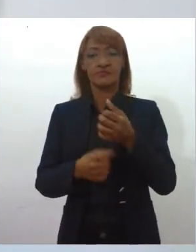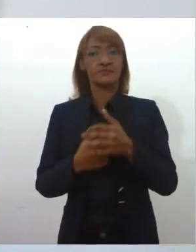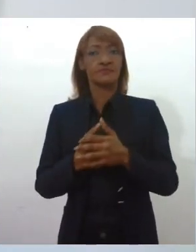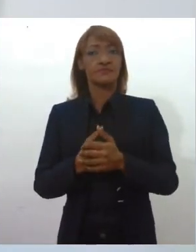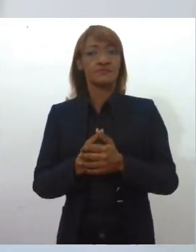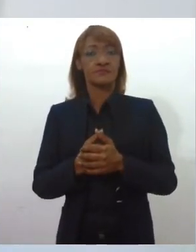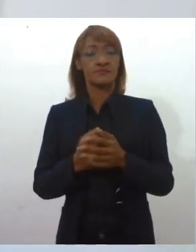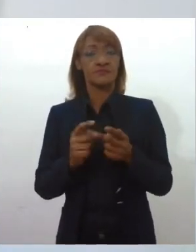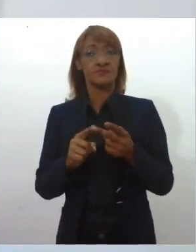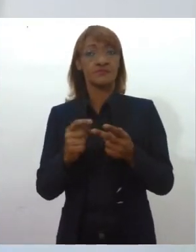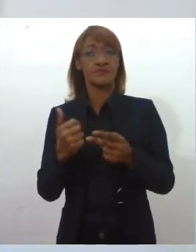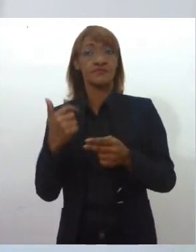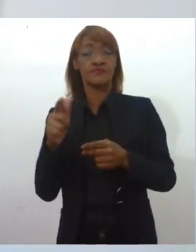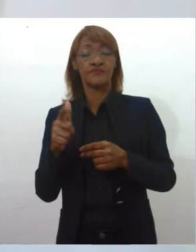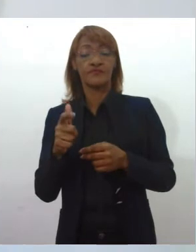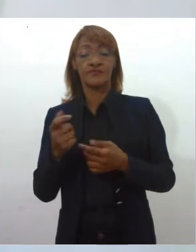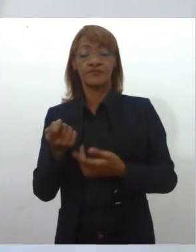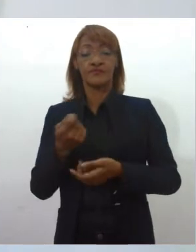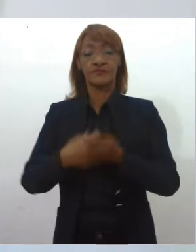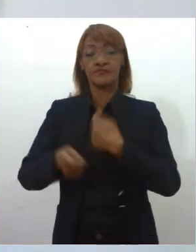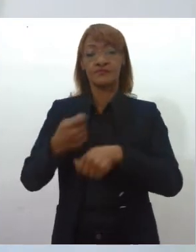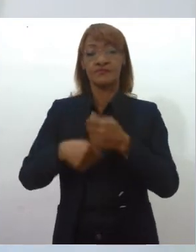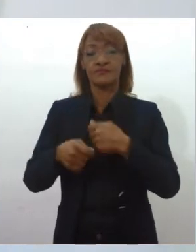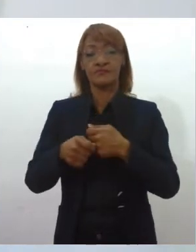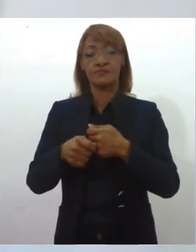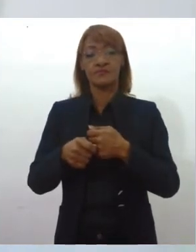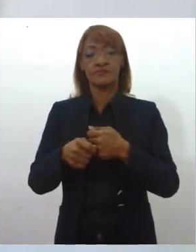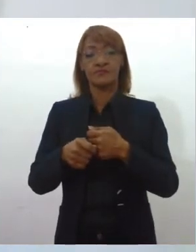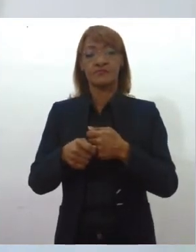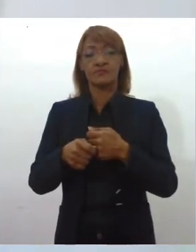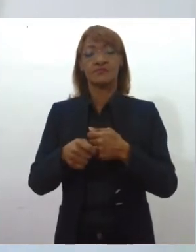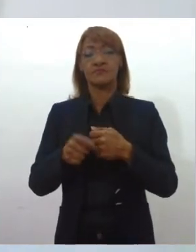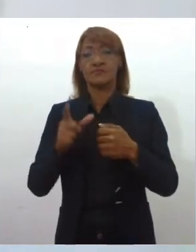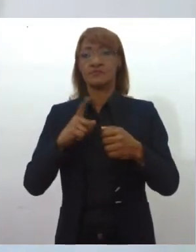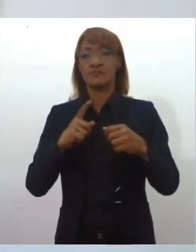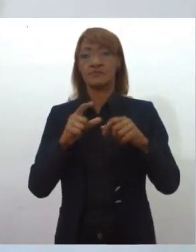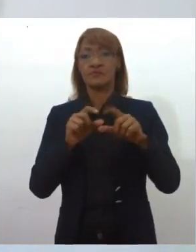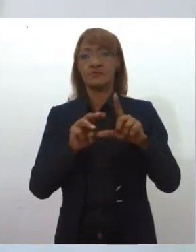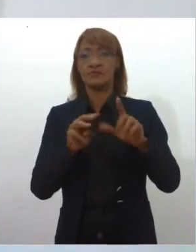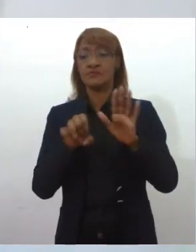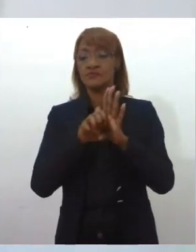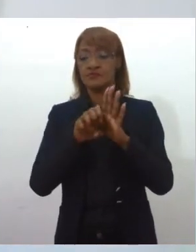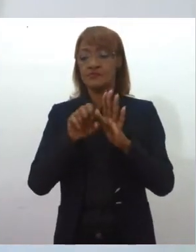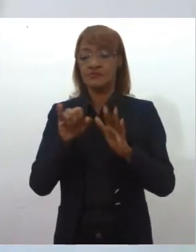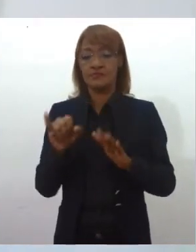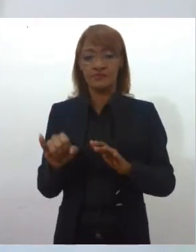de economia. Então, os requisitos estão disponíveis lá no nosso edital. Qualquer dúvida,